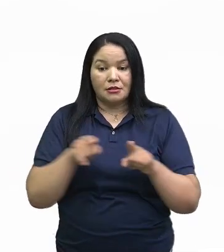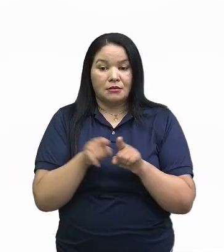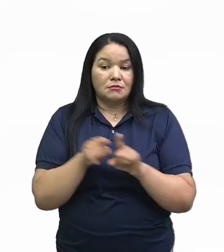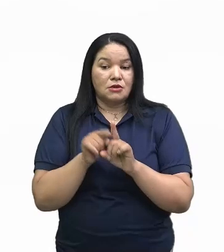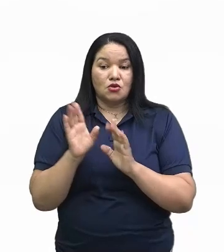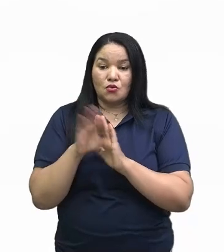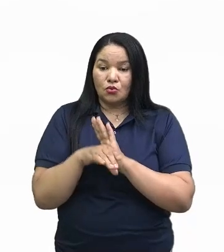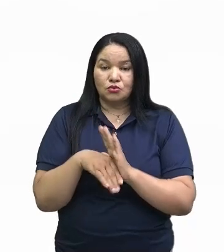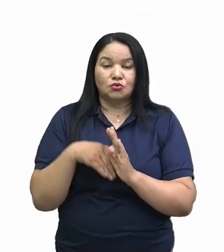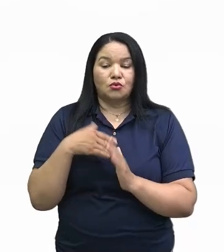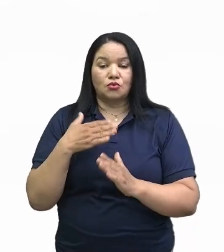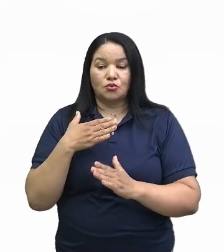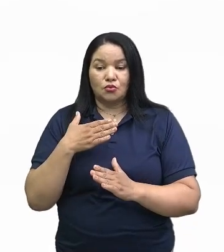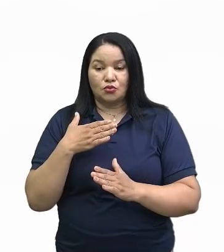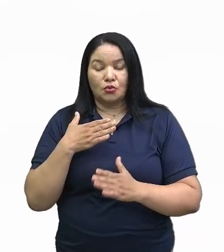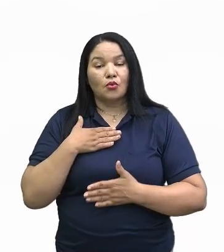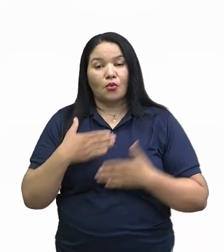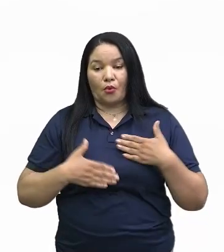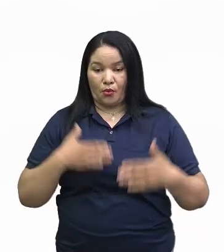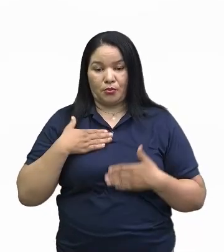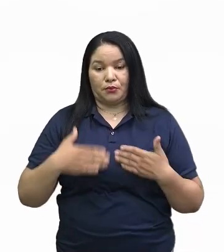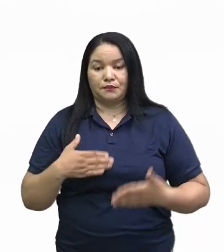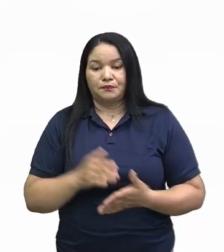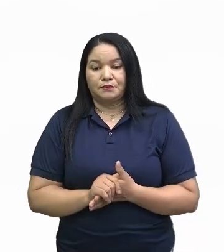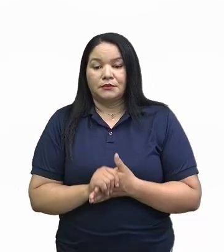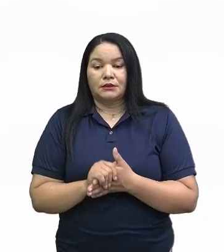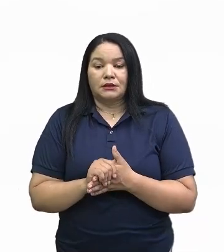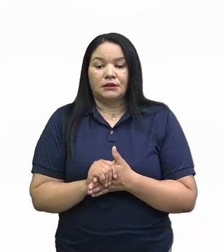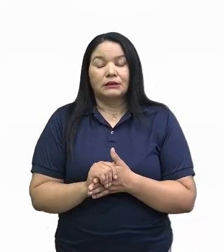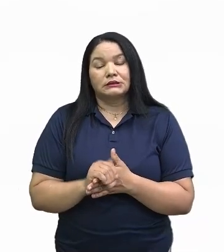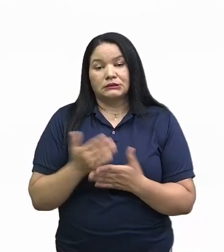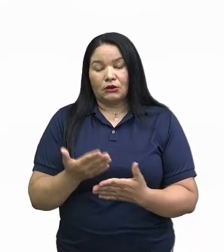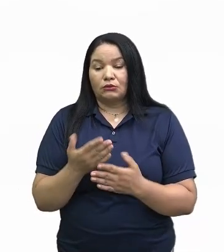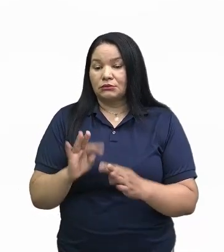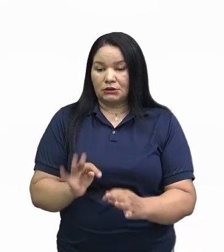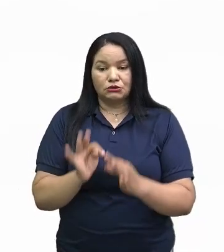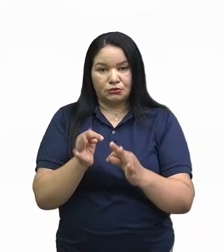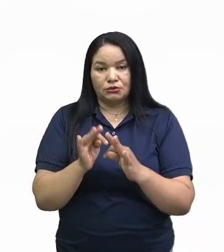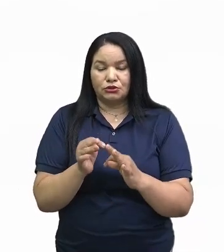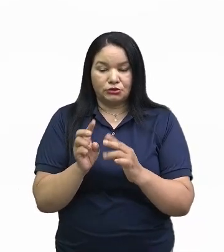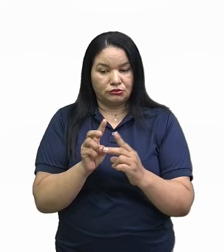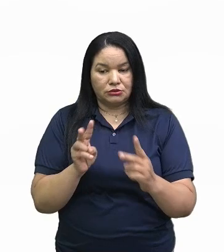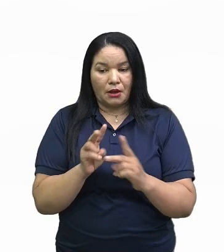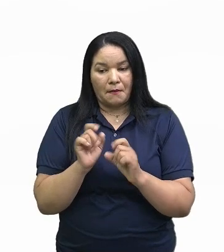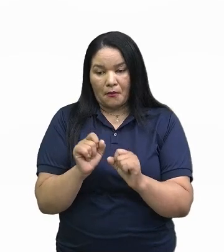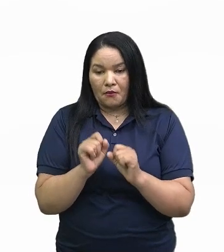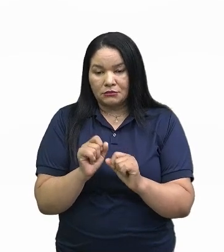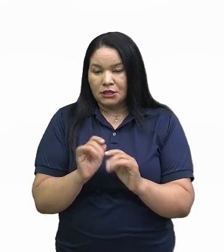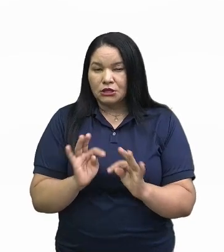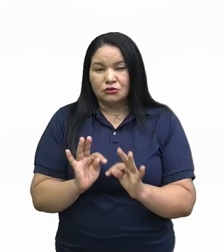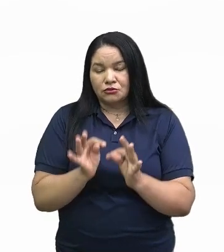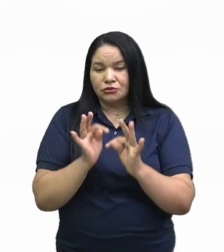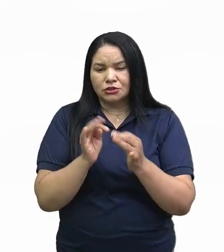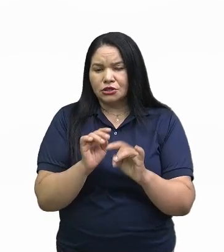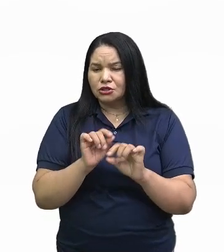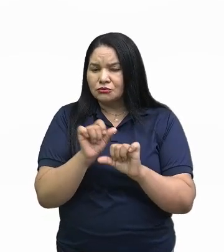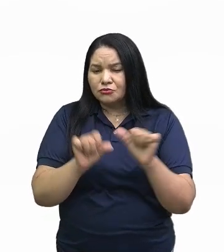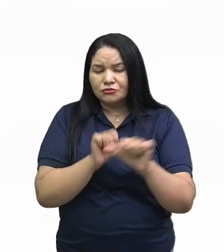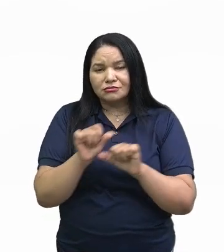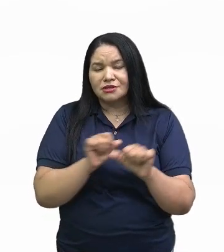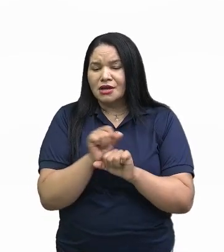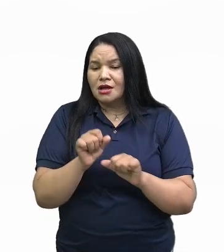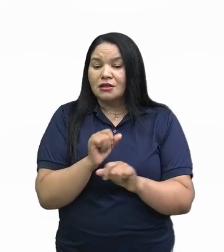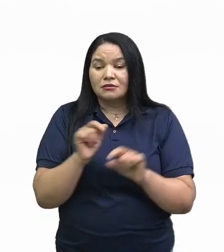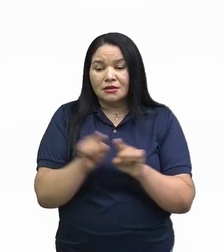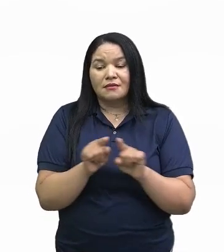conceito de corpo. Bem, impacto nas tecnologias digitais. As tecnologias estão mudando de forma como